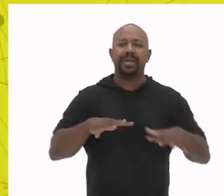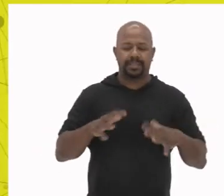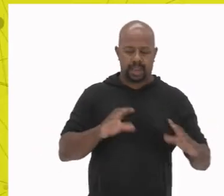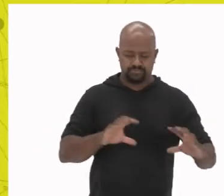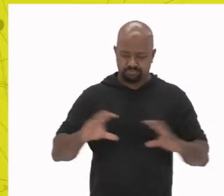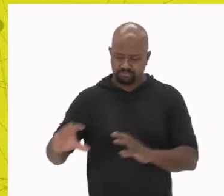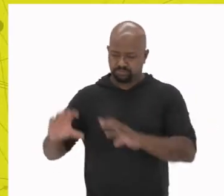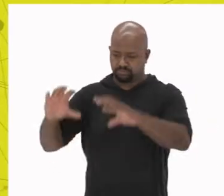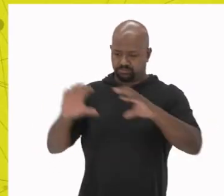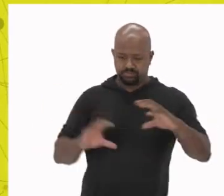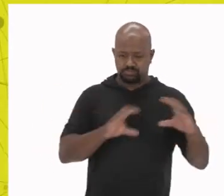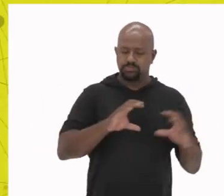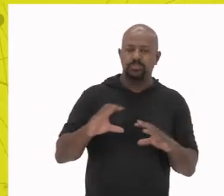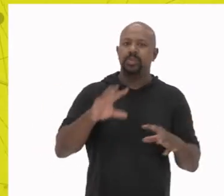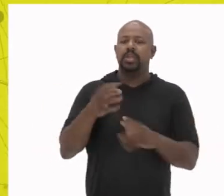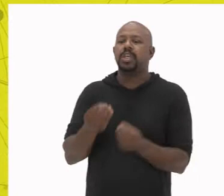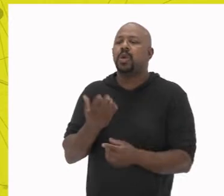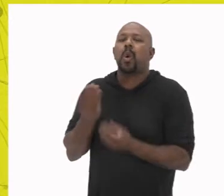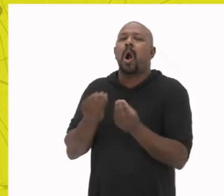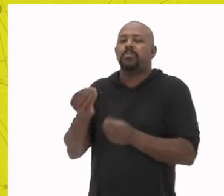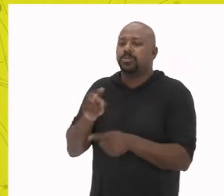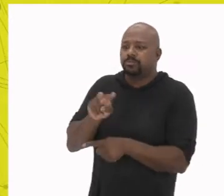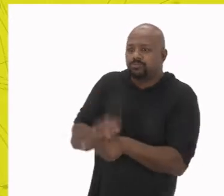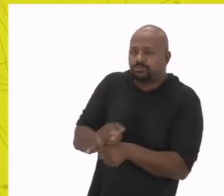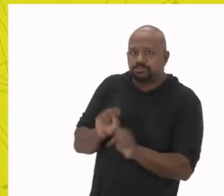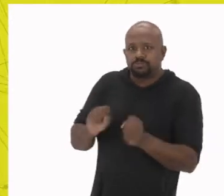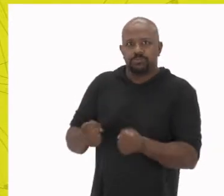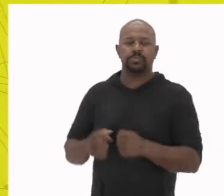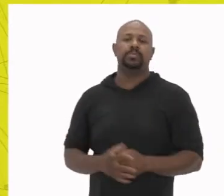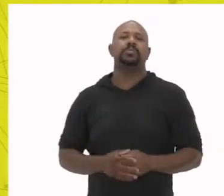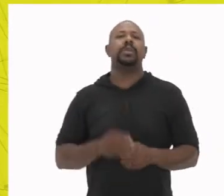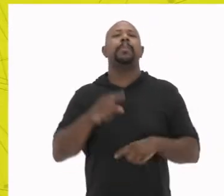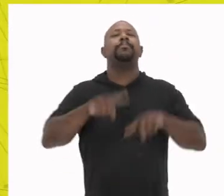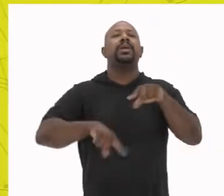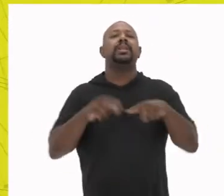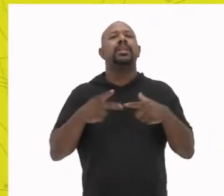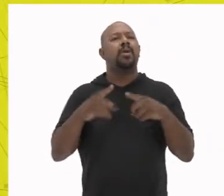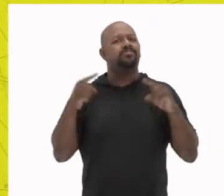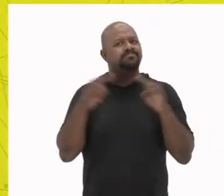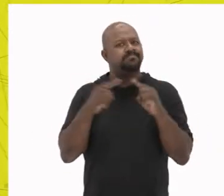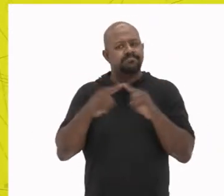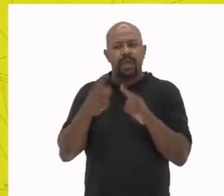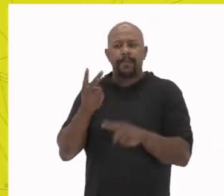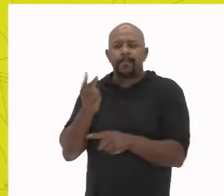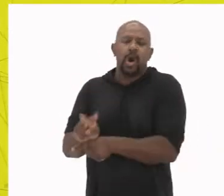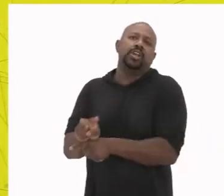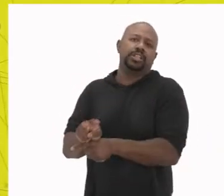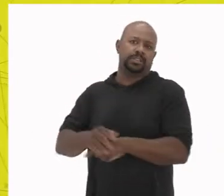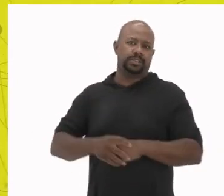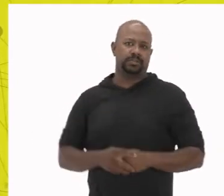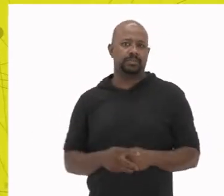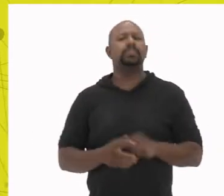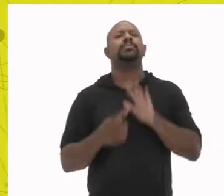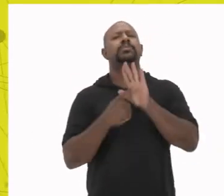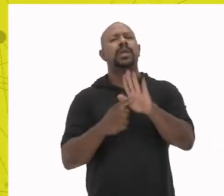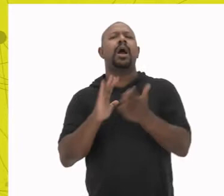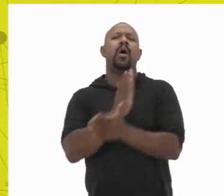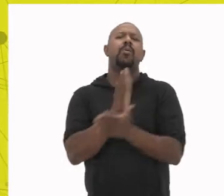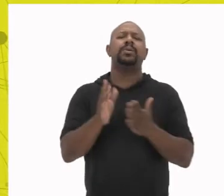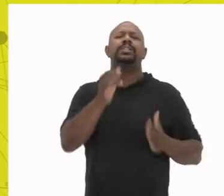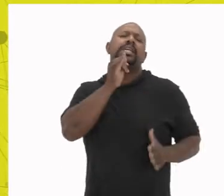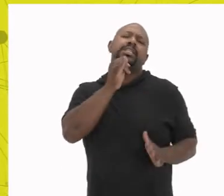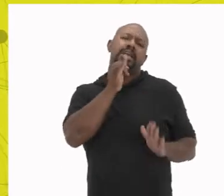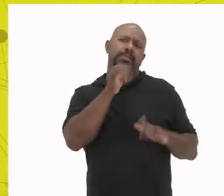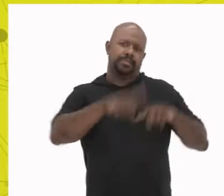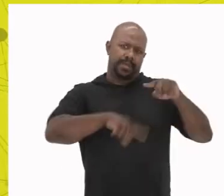movimentar as obras em uma exposição e sua guarda. Quais são os materiais adequados para protegê-las?